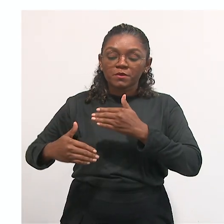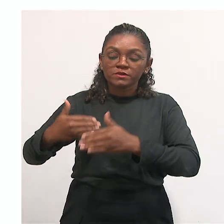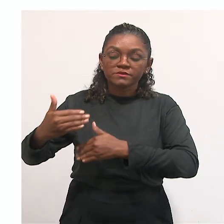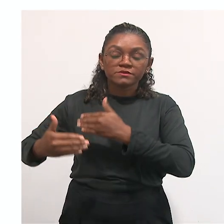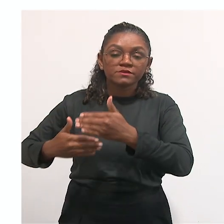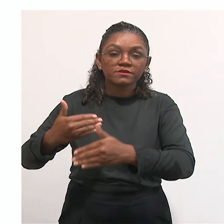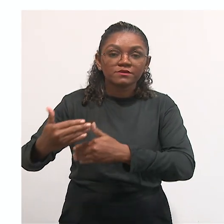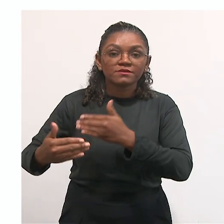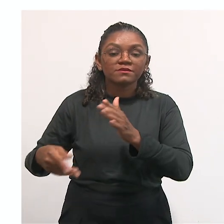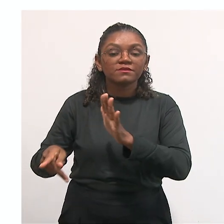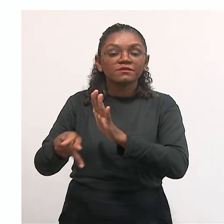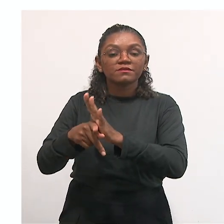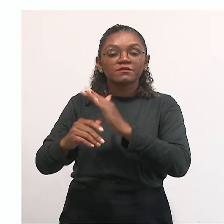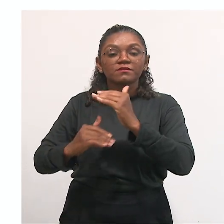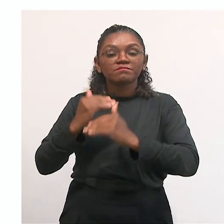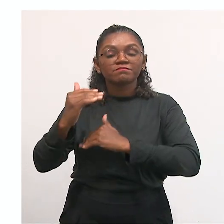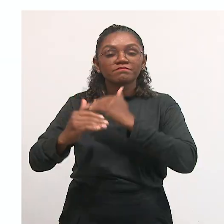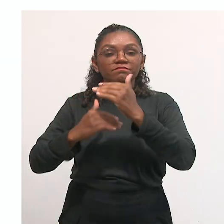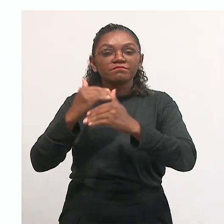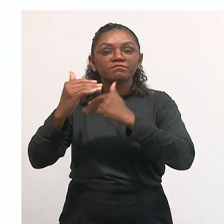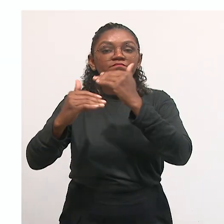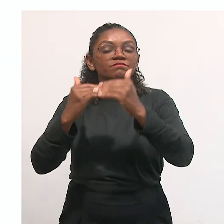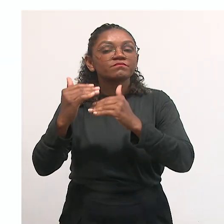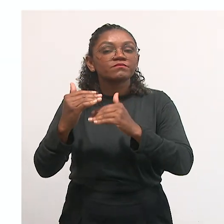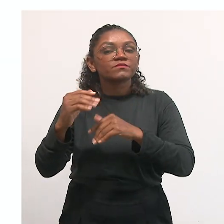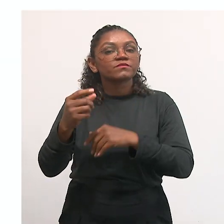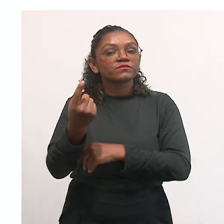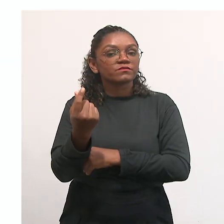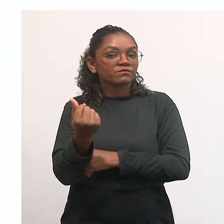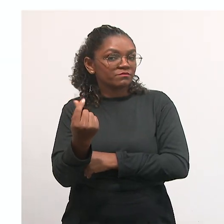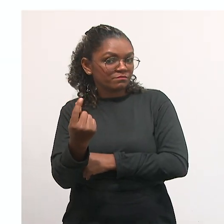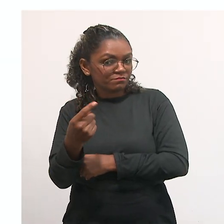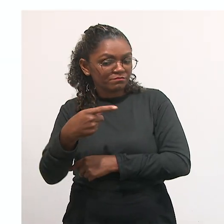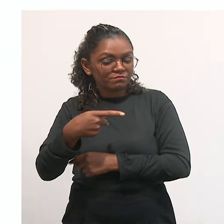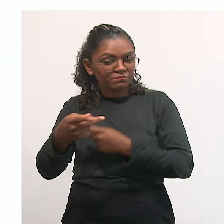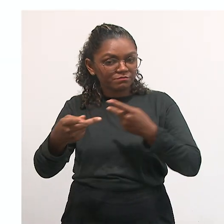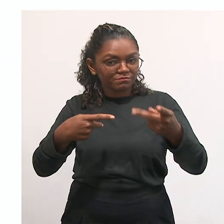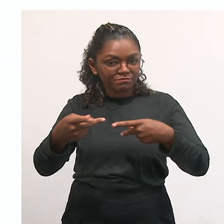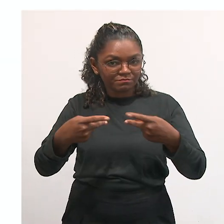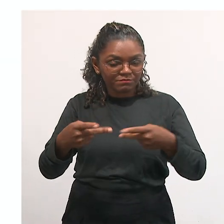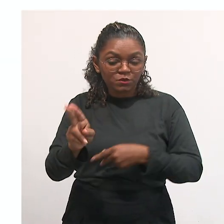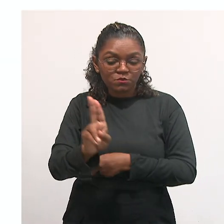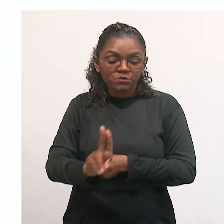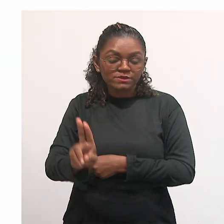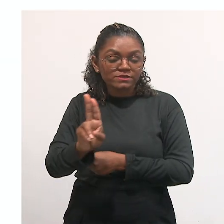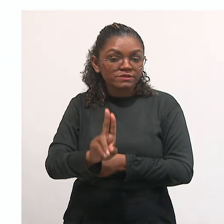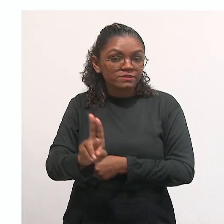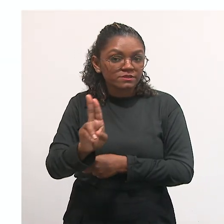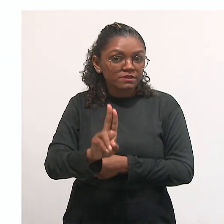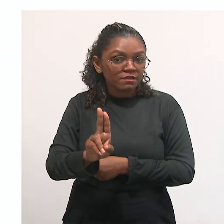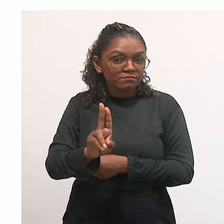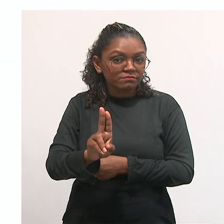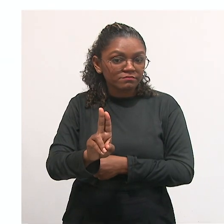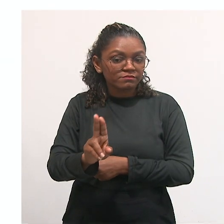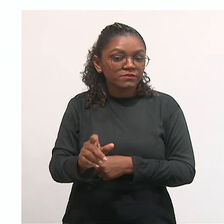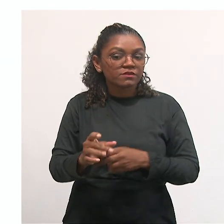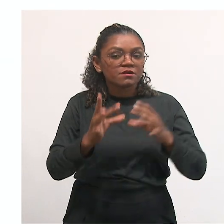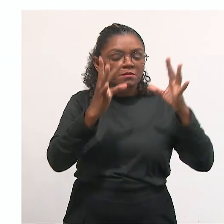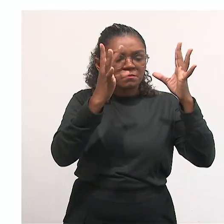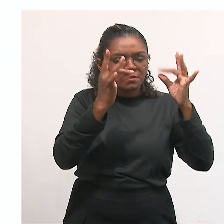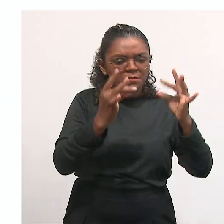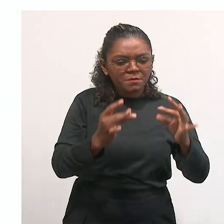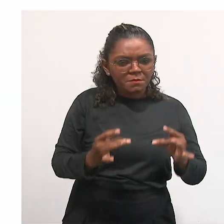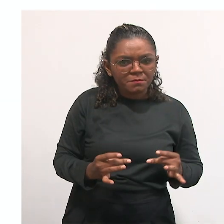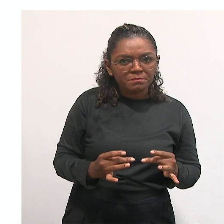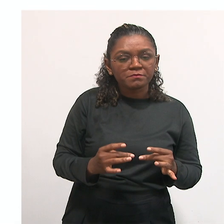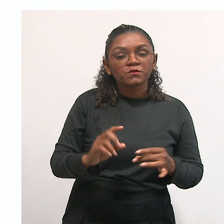responsável por desenvolver aproximações para o custo do projeto a serem usadas tanto no detalhamento dos